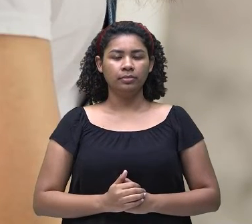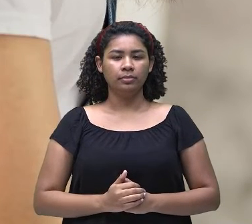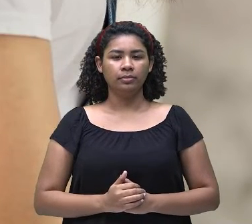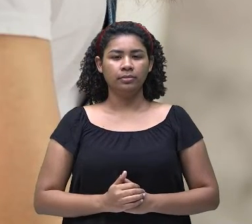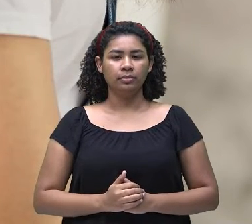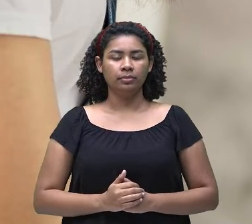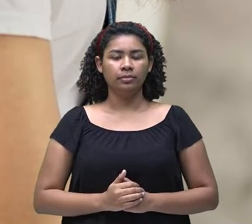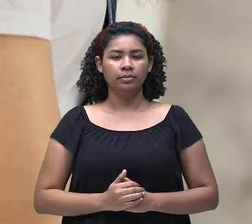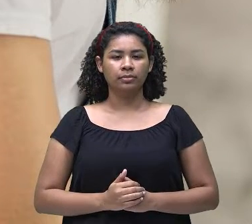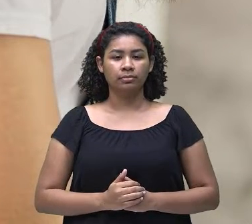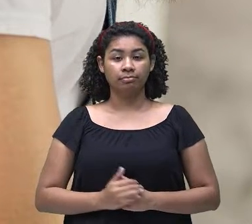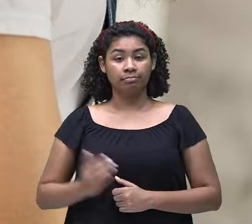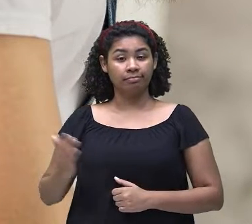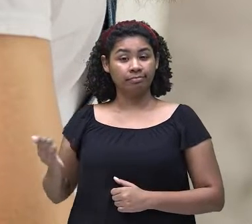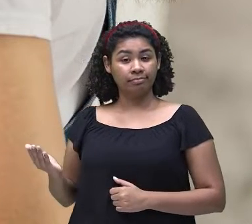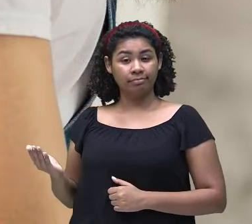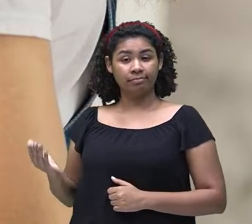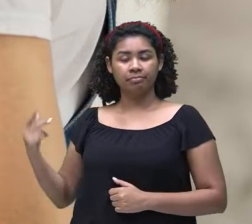Olha só.